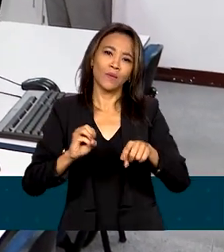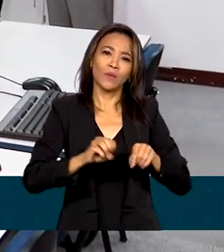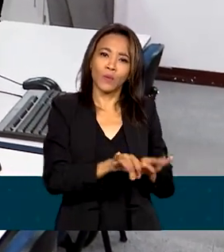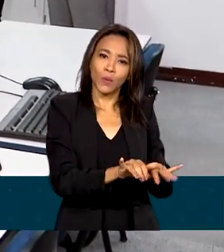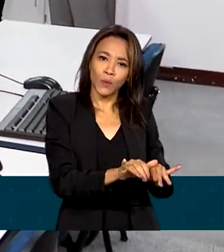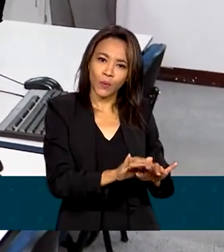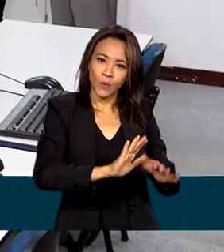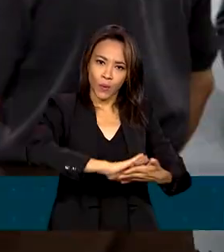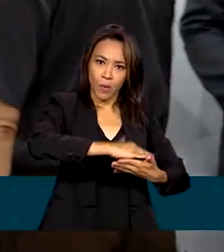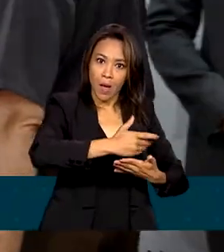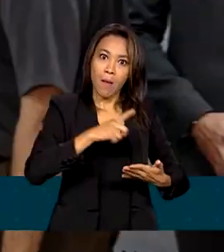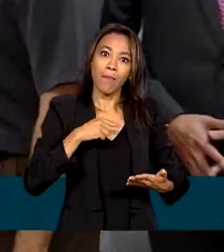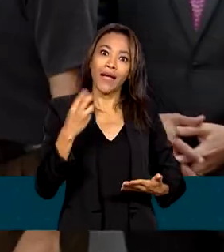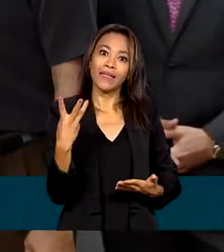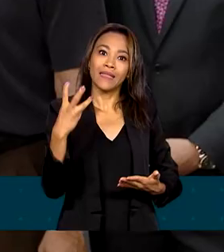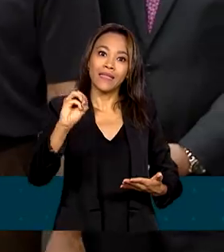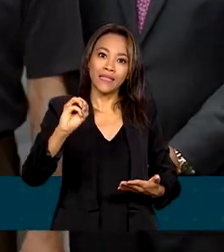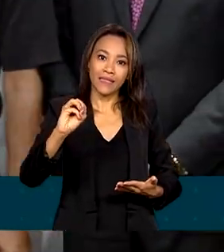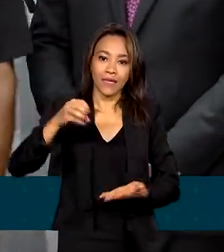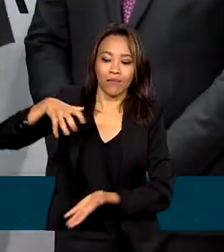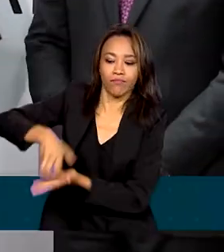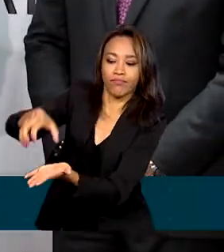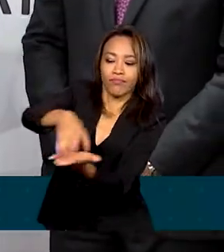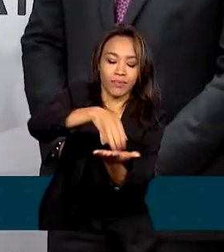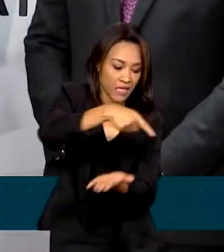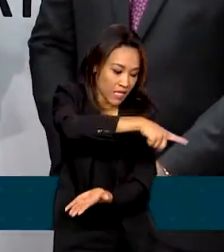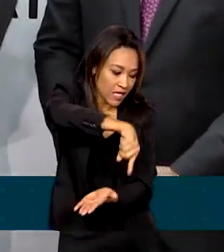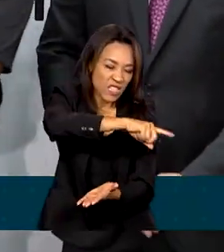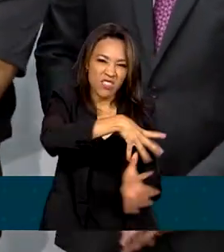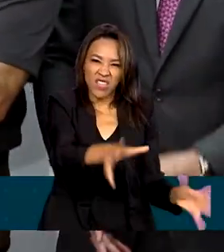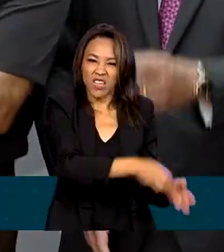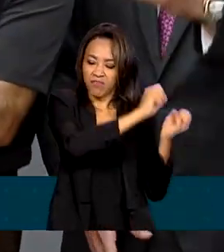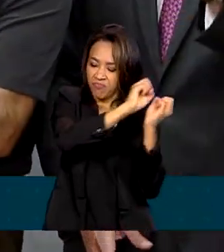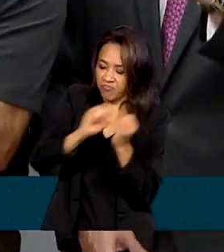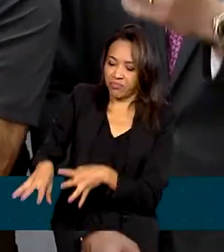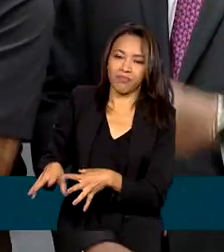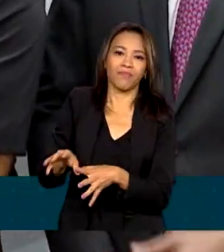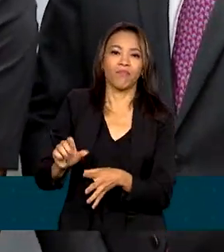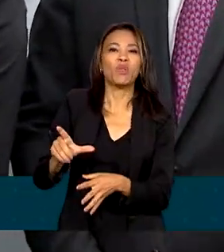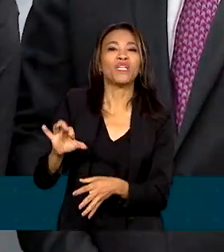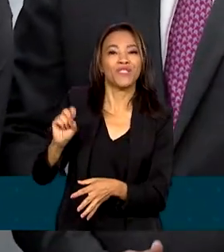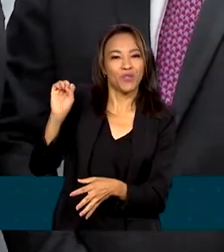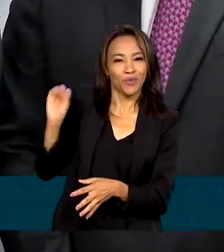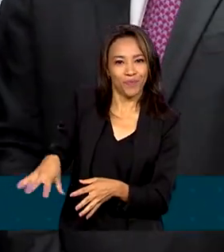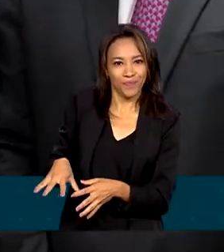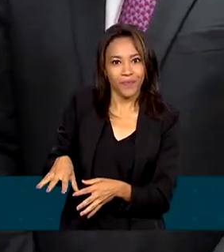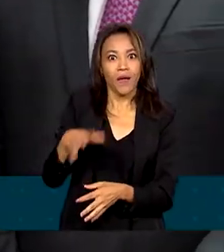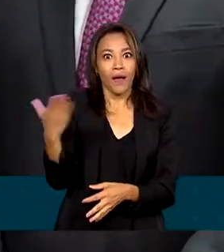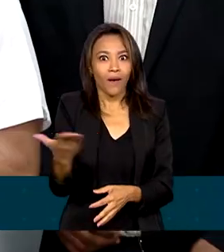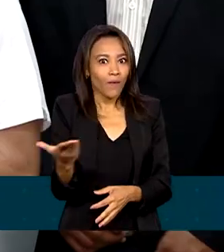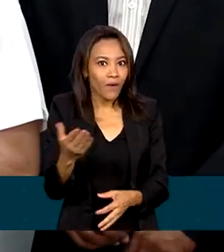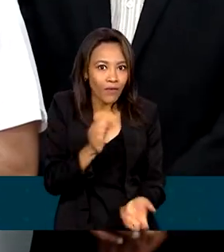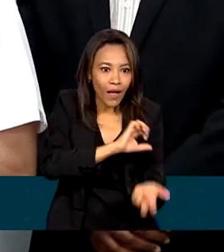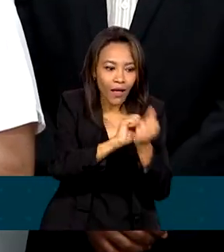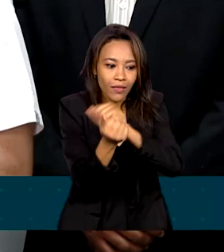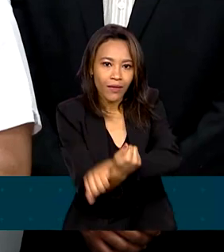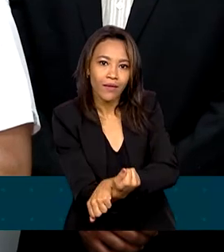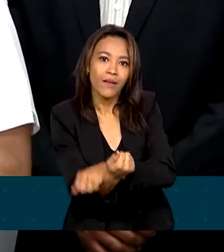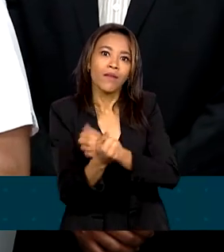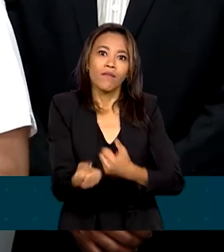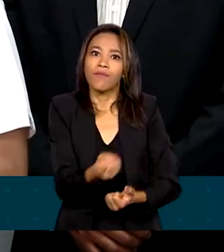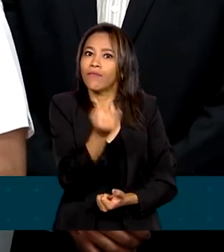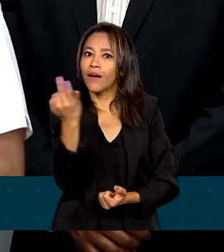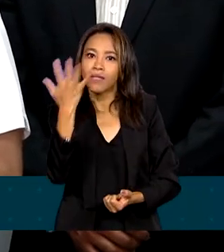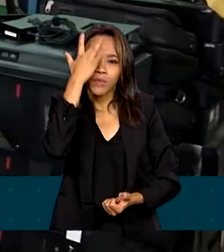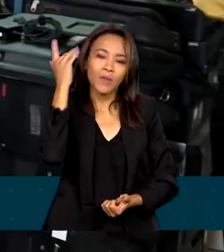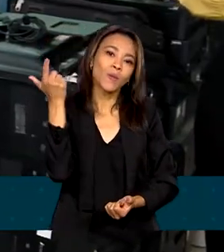30 instituições. Aparelhos que iam para o lixo e agora vão possibilitar que milhares de pessoas se insiram no